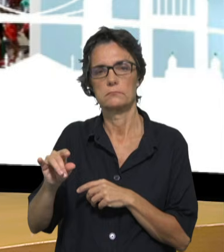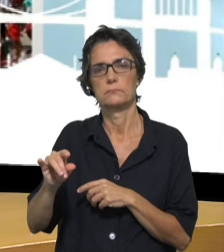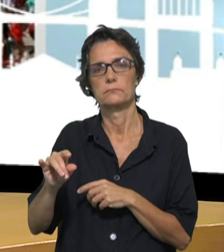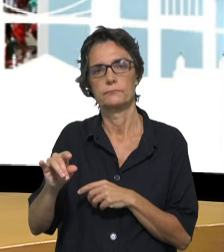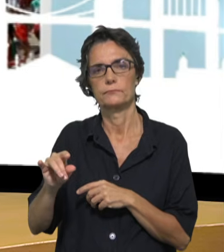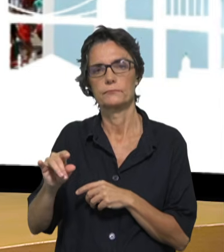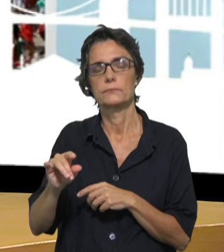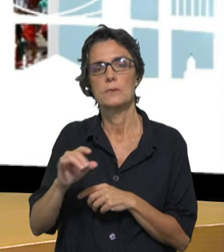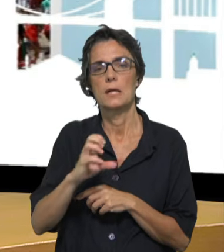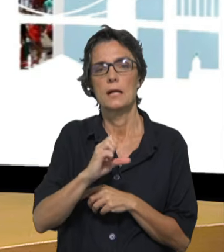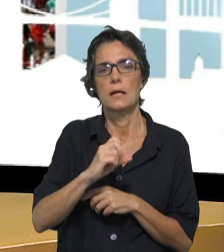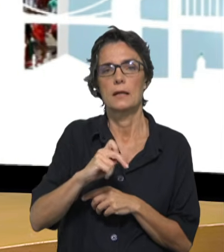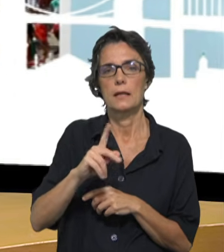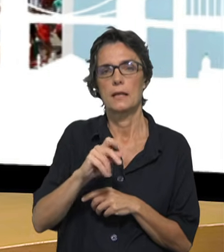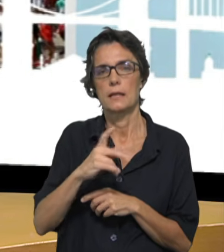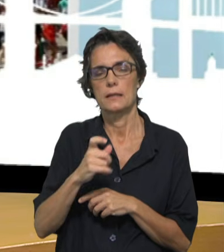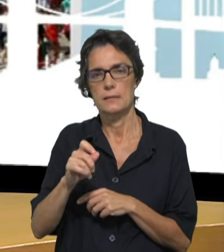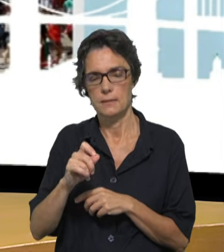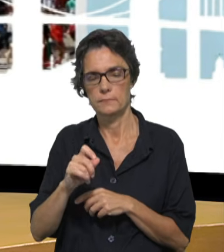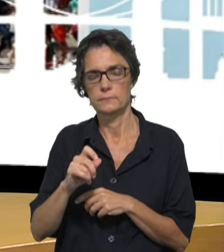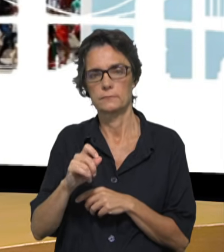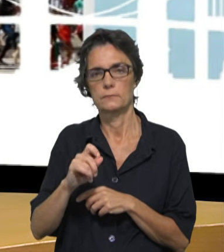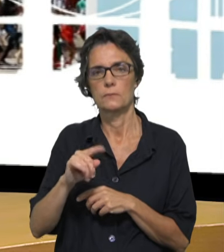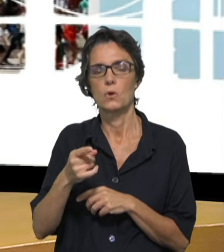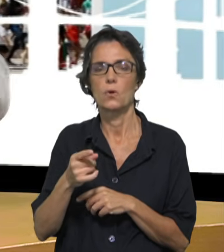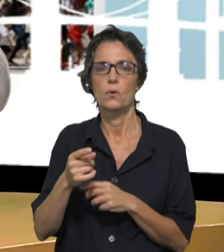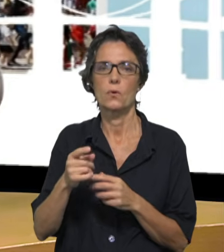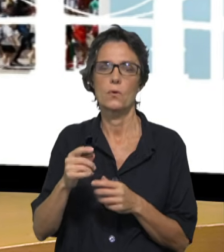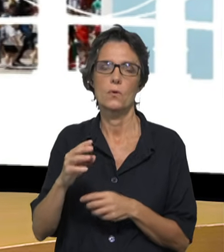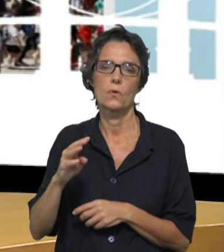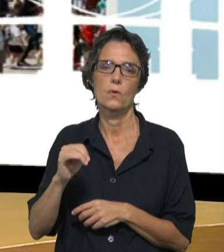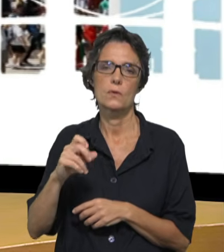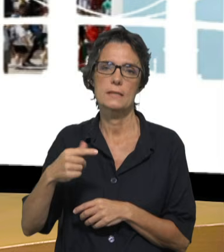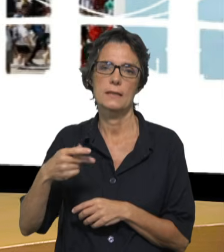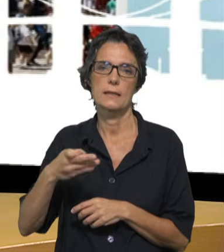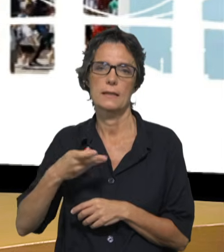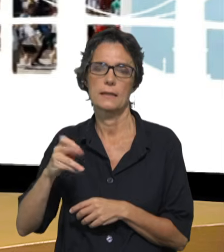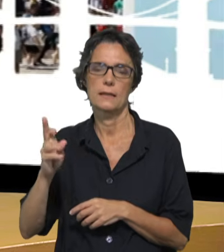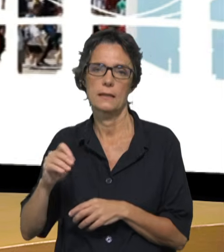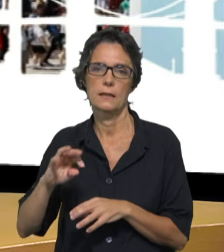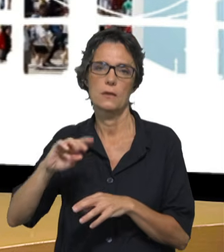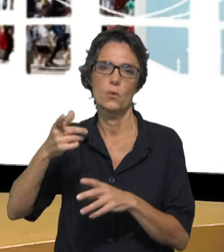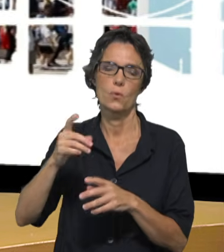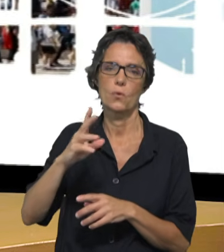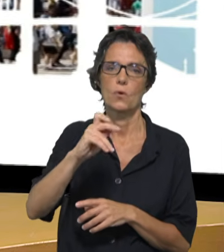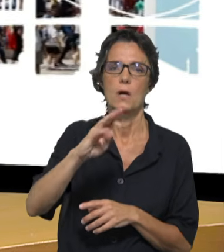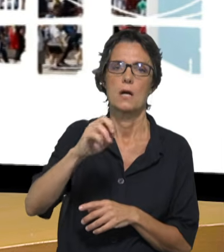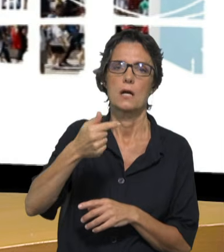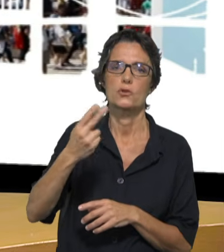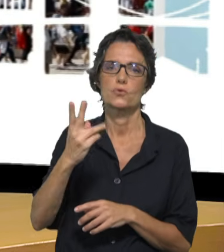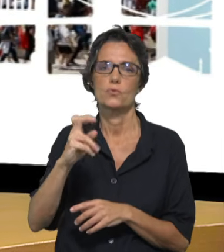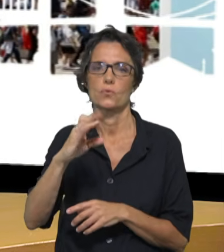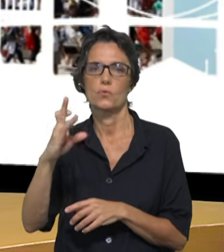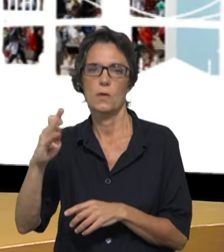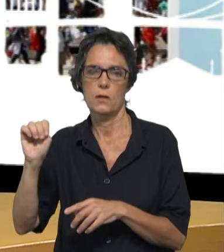da Galiza, ou mesmo em Santander, ou mesmo nas Astúrias. Porquê? Porque hoje em